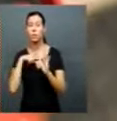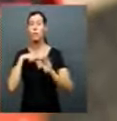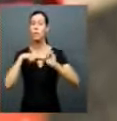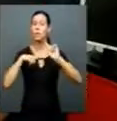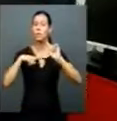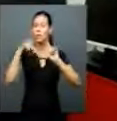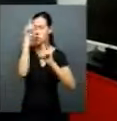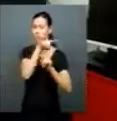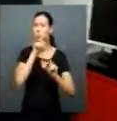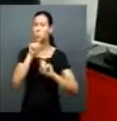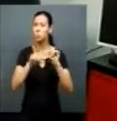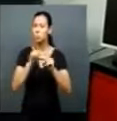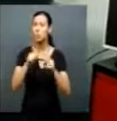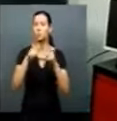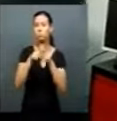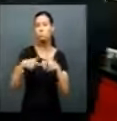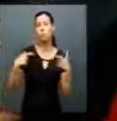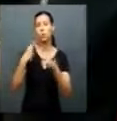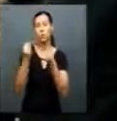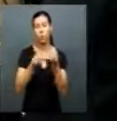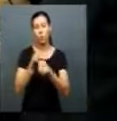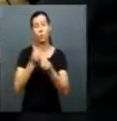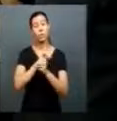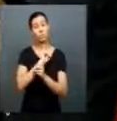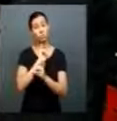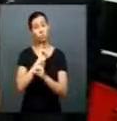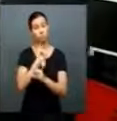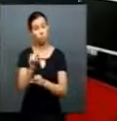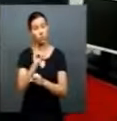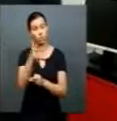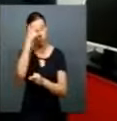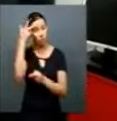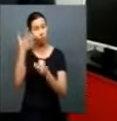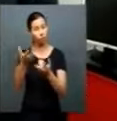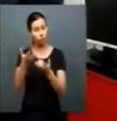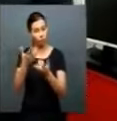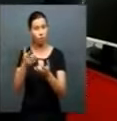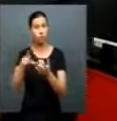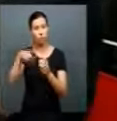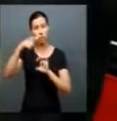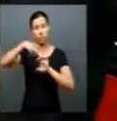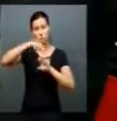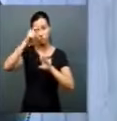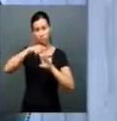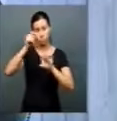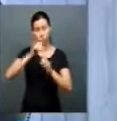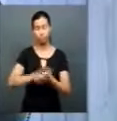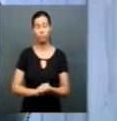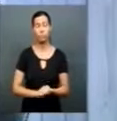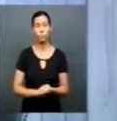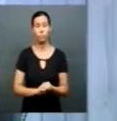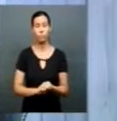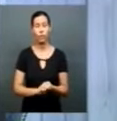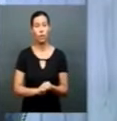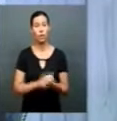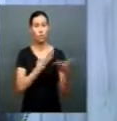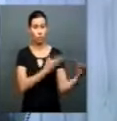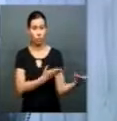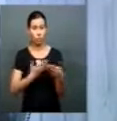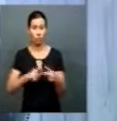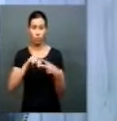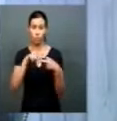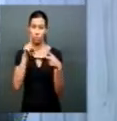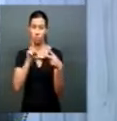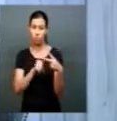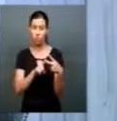de crescimento e também dar dicas para quem quer seguir esse rumo de empreender. Os nossos convidados